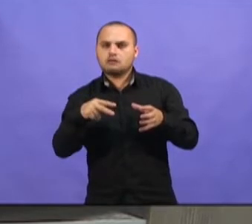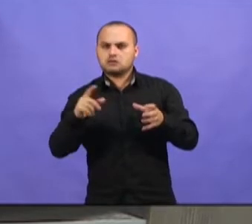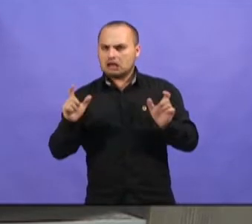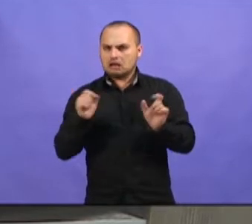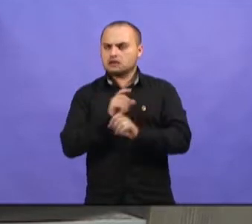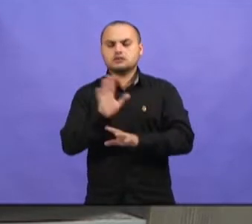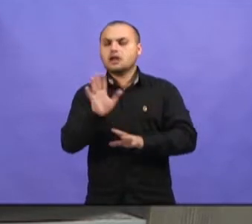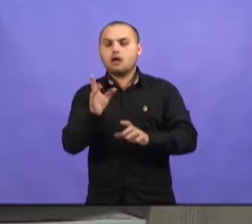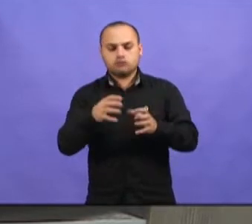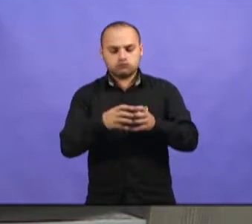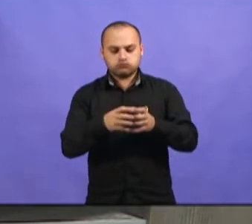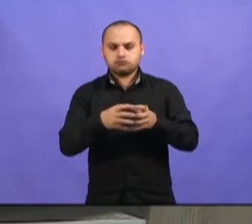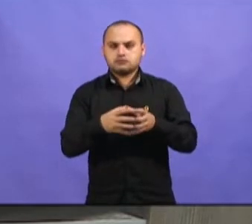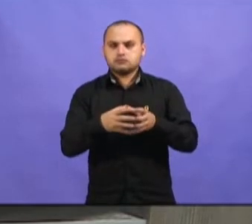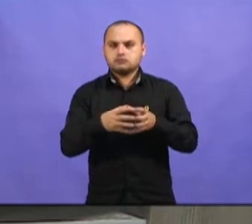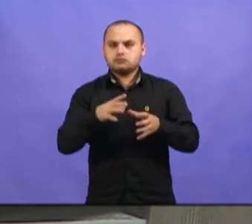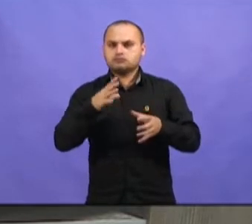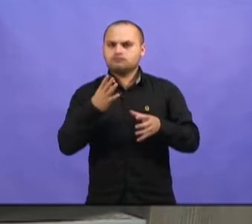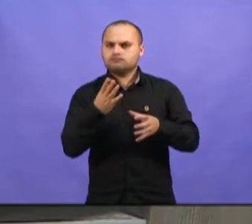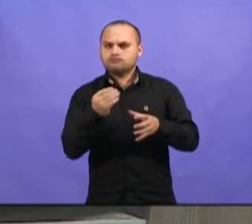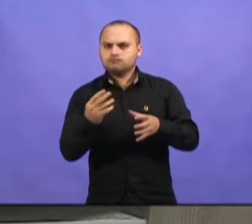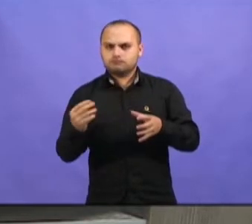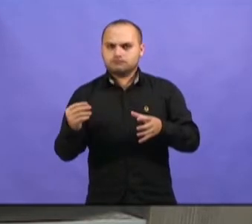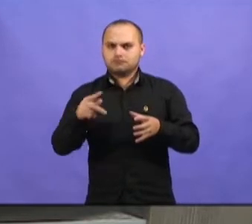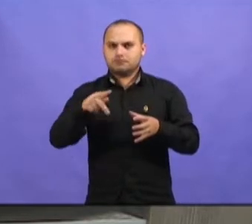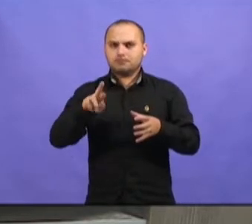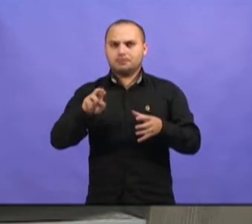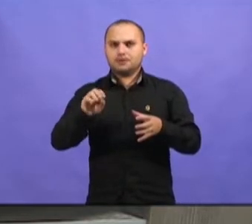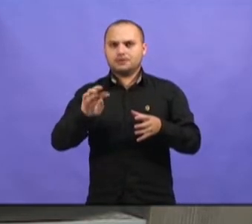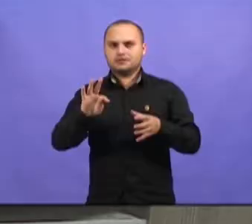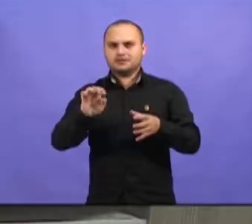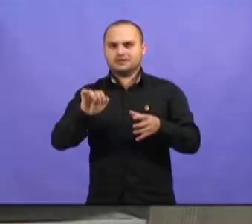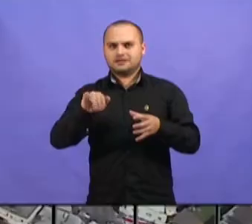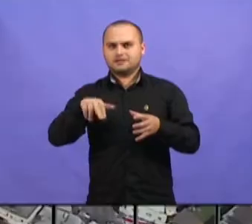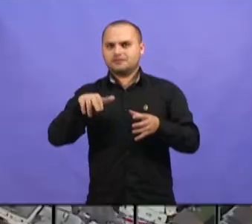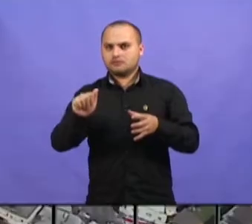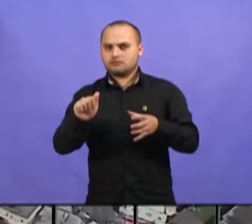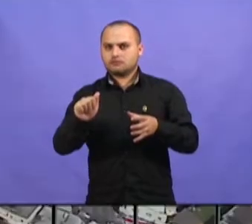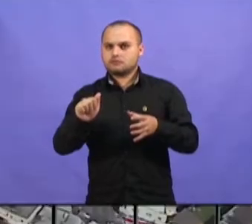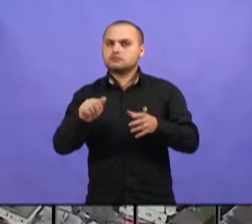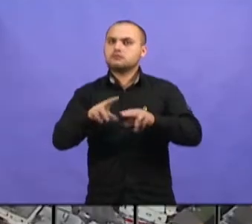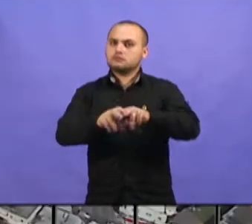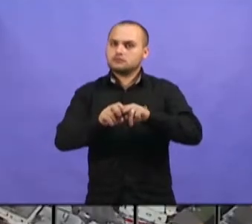com aumento que é câncer e a gente precisa investigar isso. Então, um